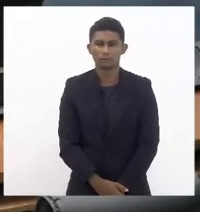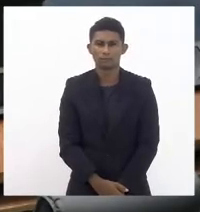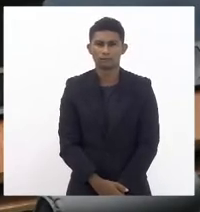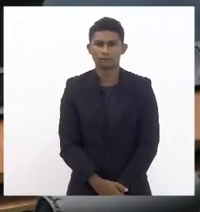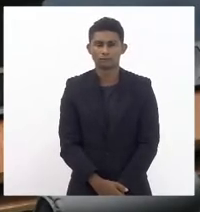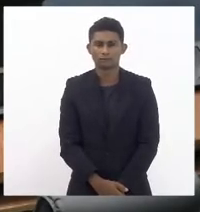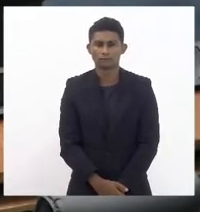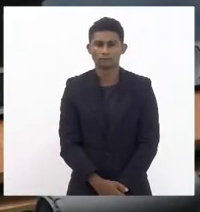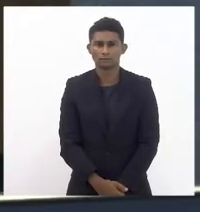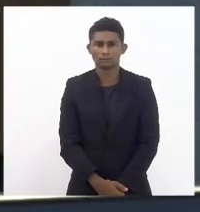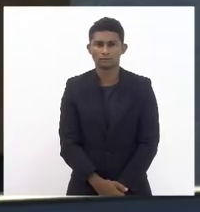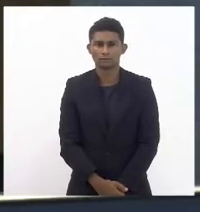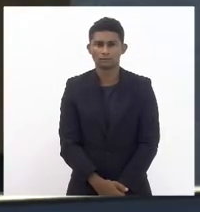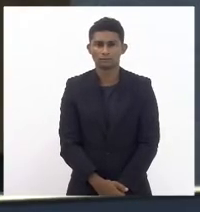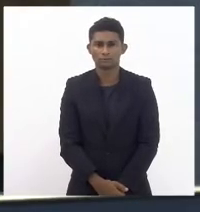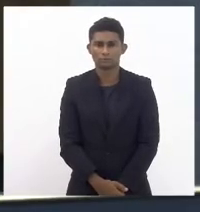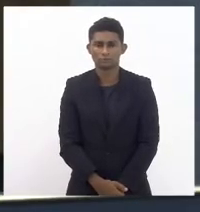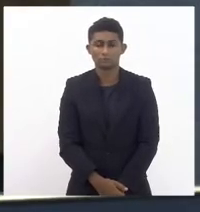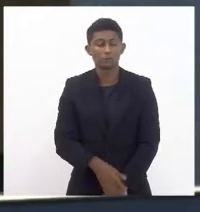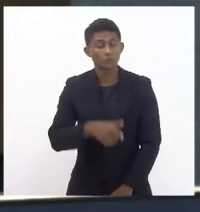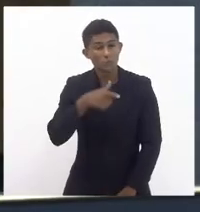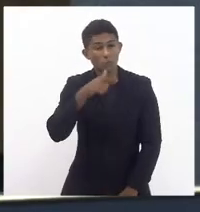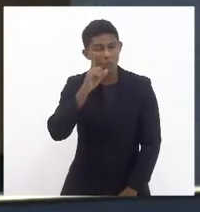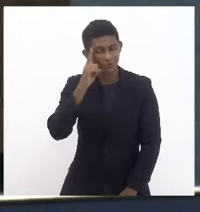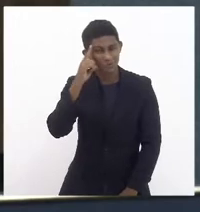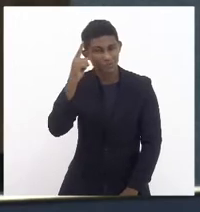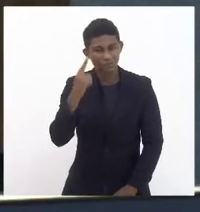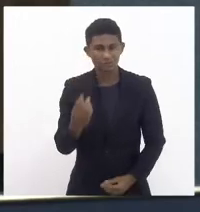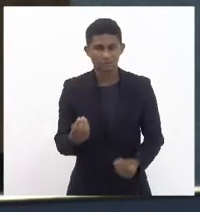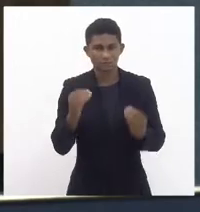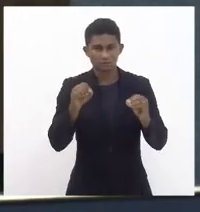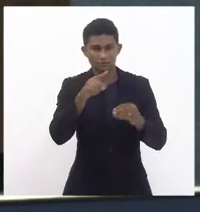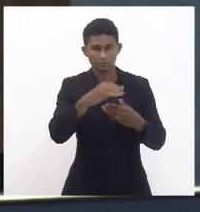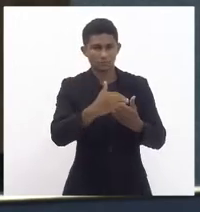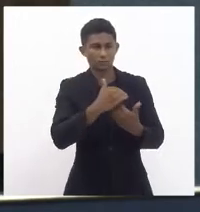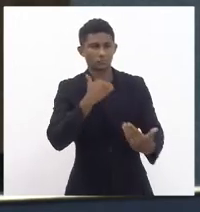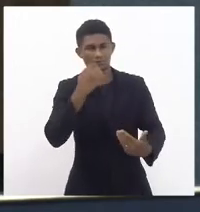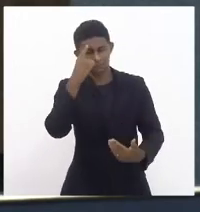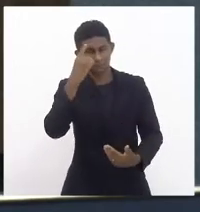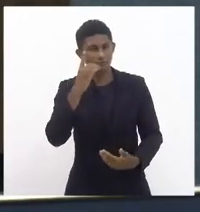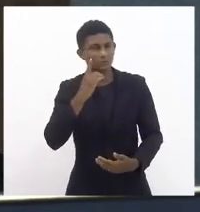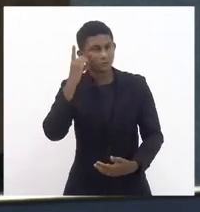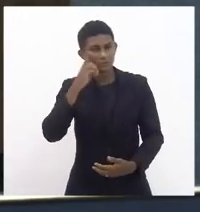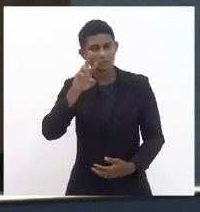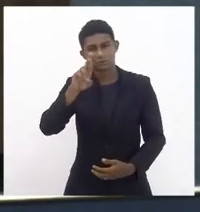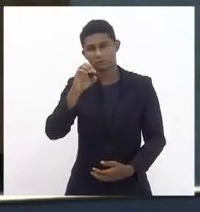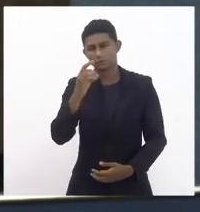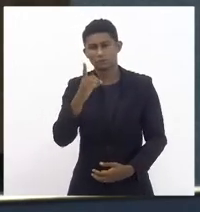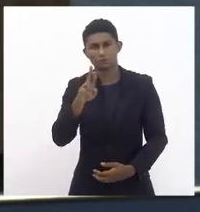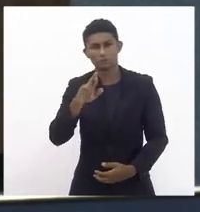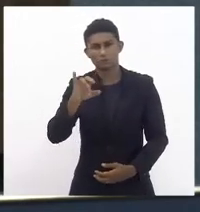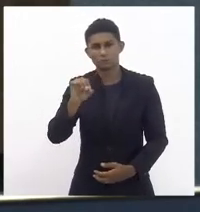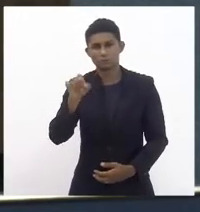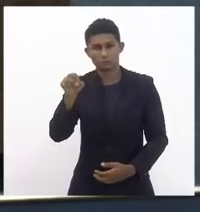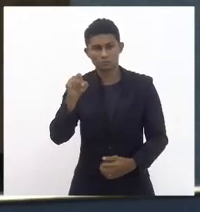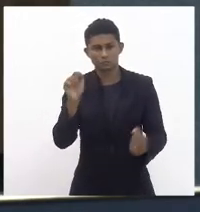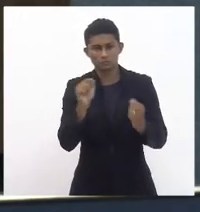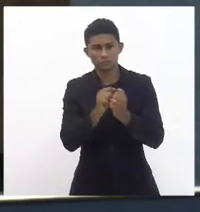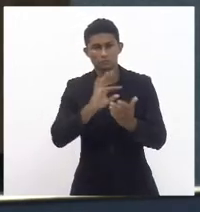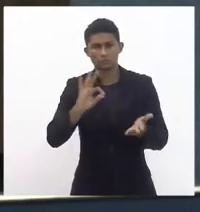eu reparei a publicado ontem conforme sua orientação com o deputado Rodrigo Amorim como o